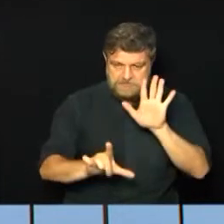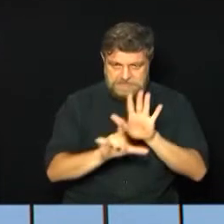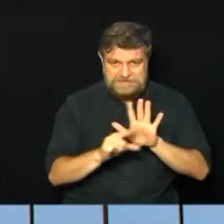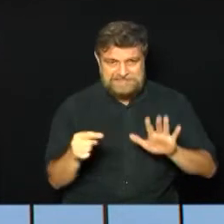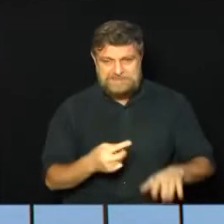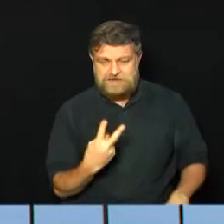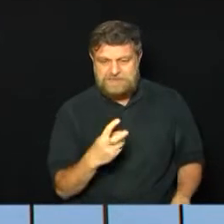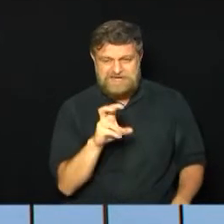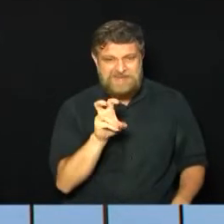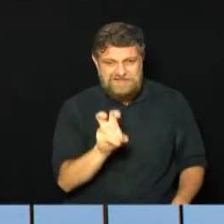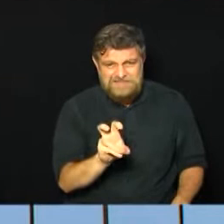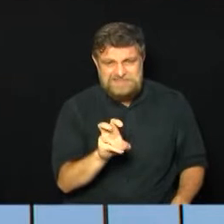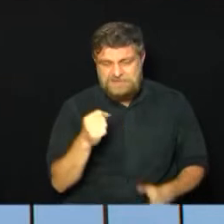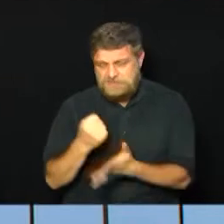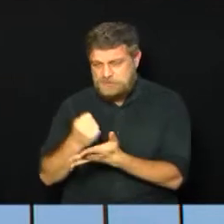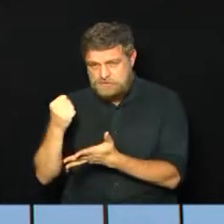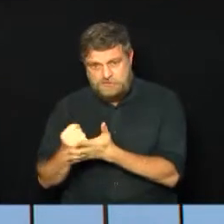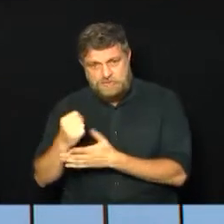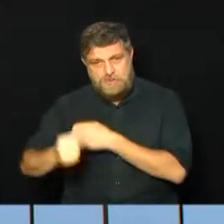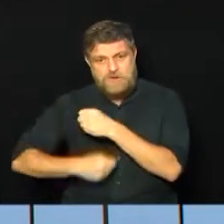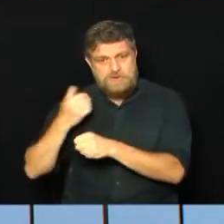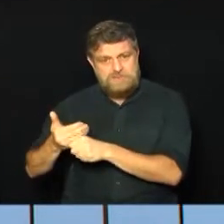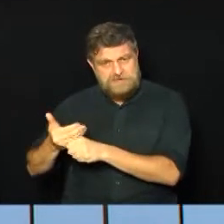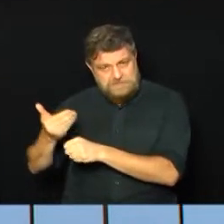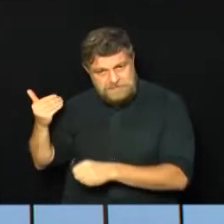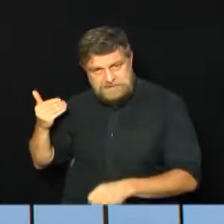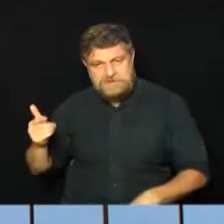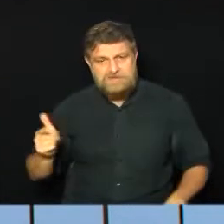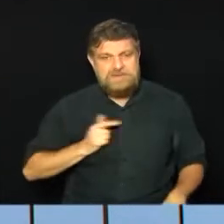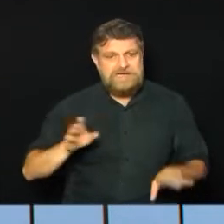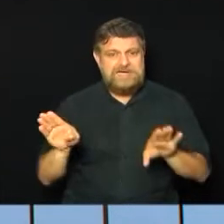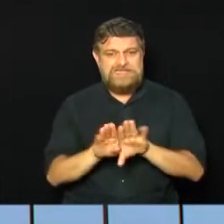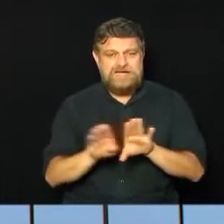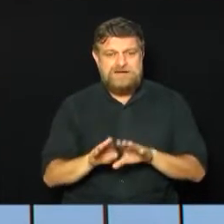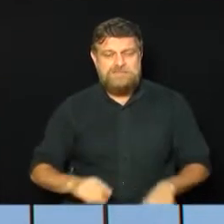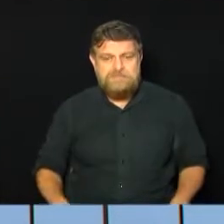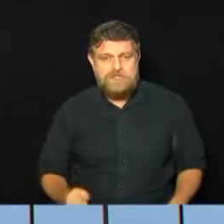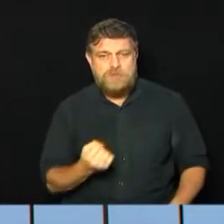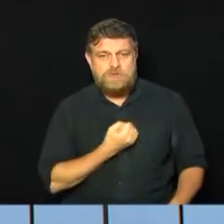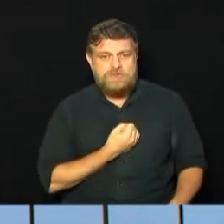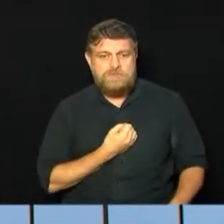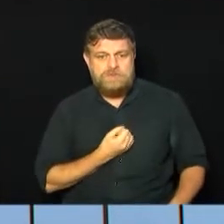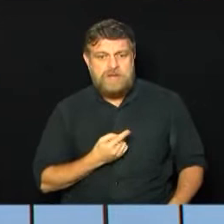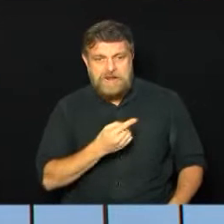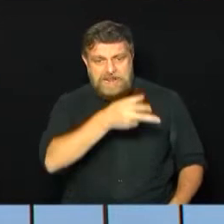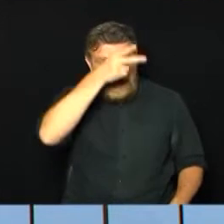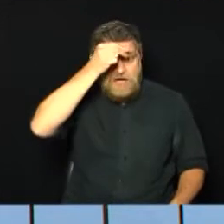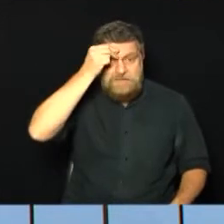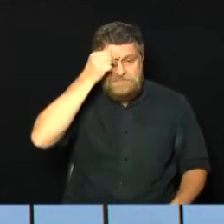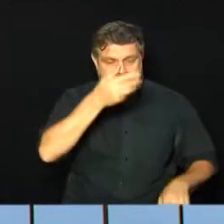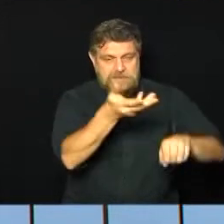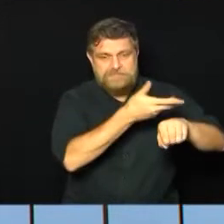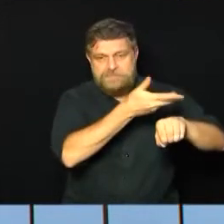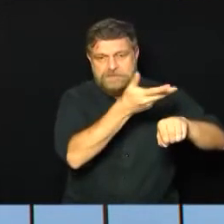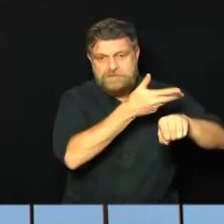de 25, acho que a gente protocolou no ano passado, nós também temos um número igual no Executivo. Porque o Executivo é o que dá agilidade para a